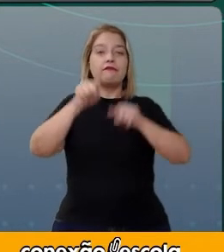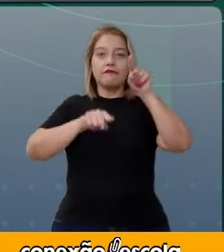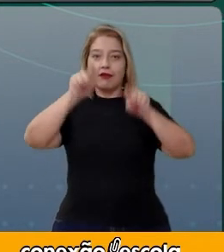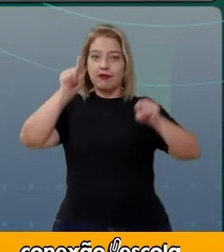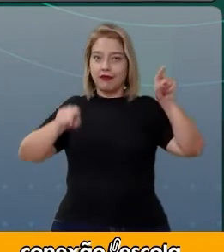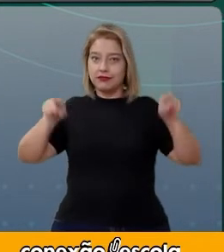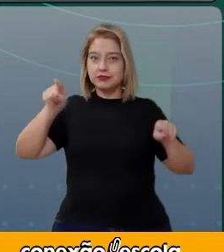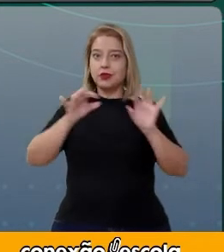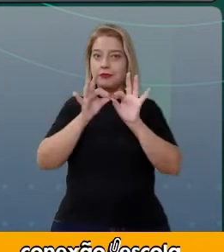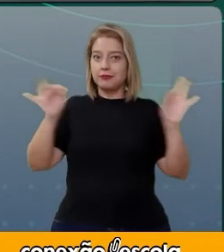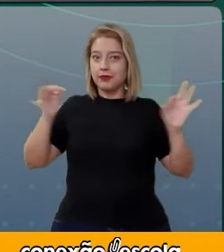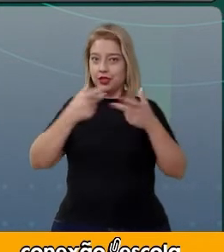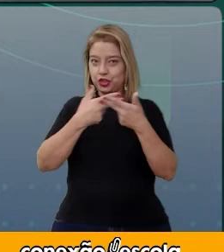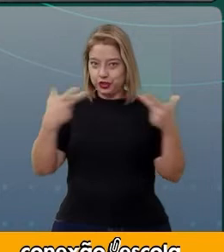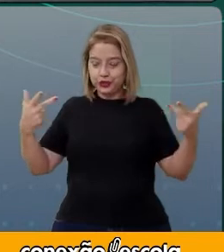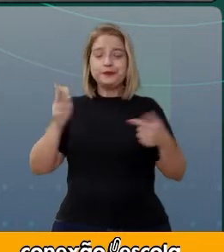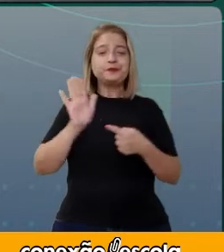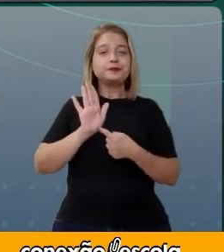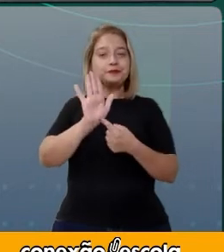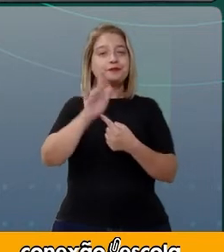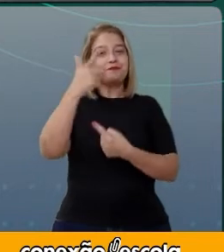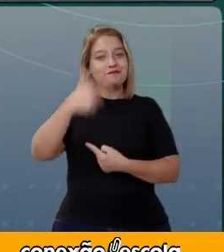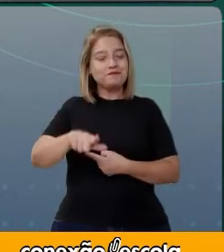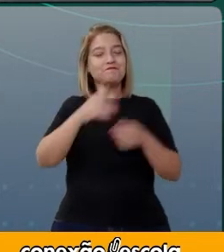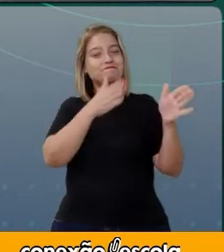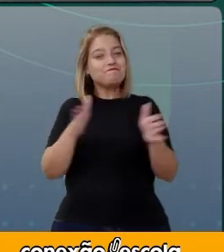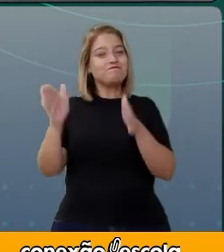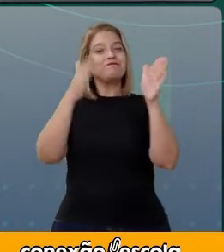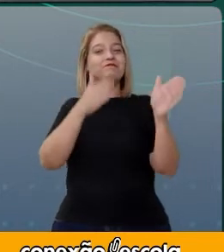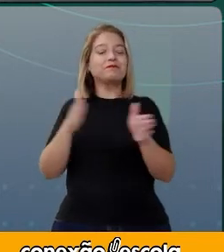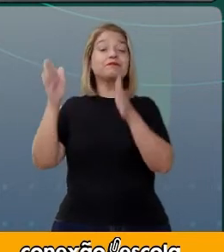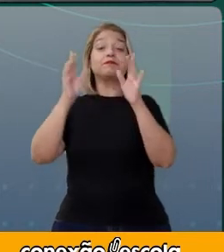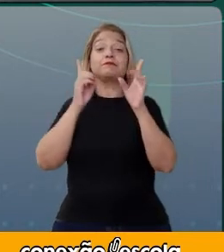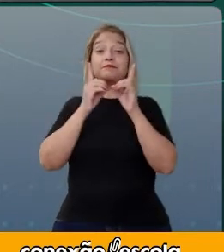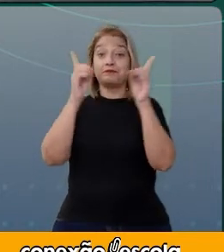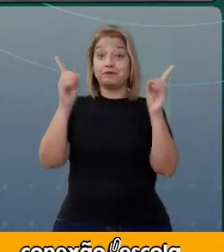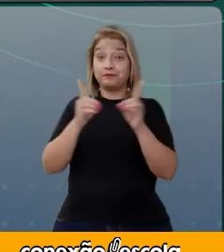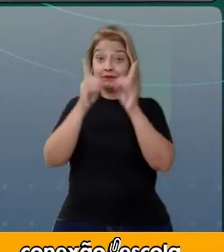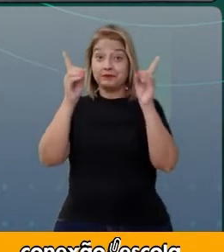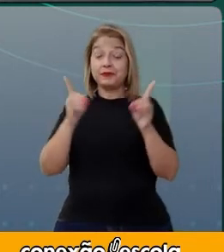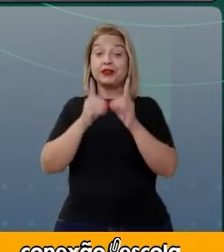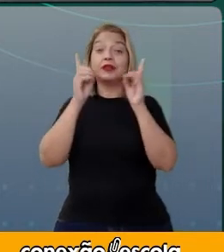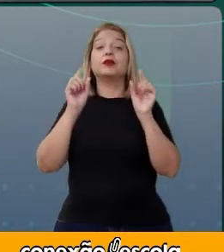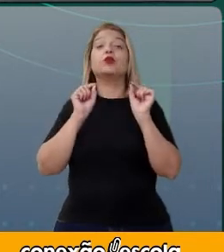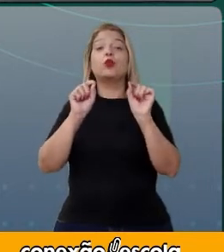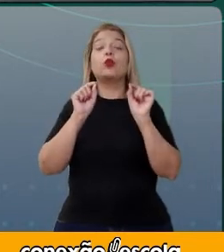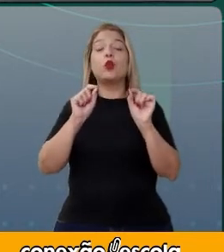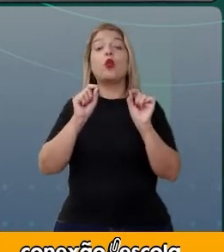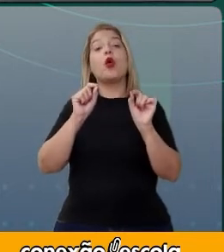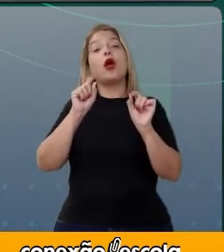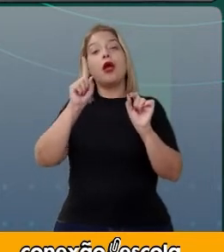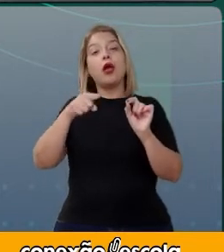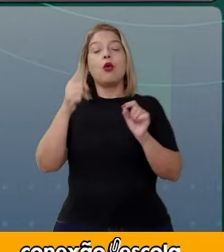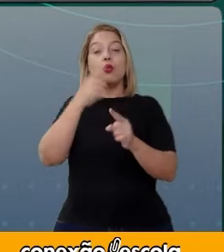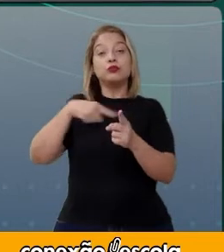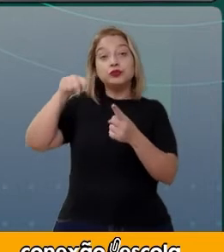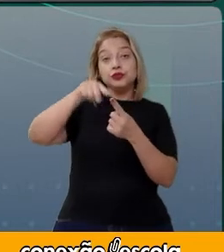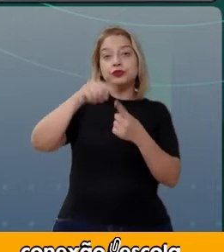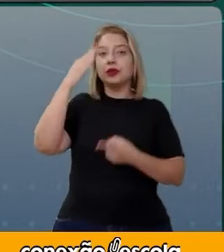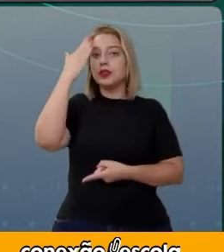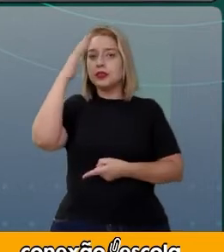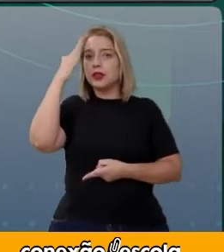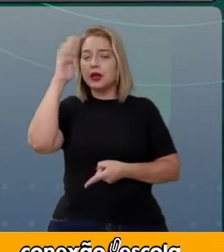grandezas. Iniciaremos mais uma sequência didática que tem como objetivo compreender as